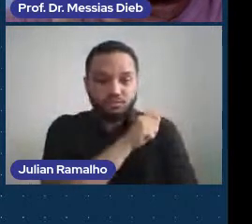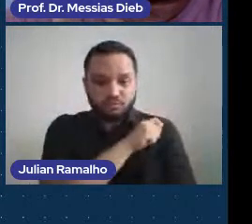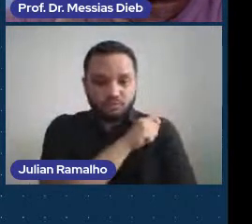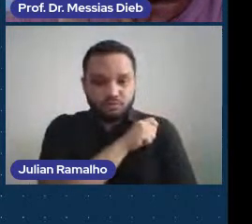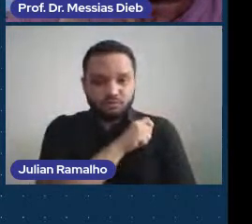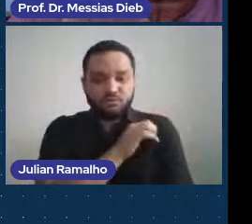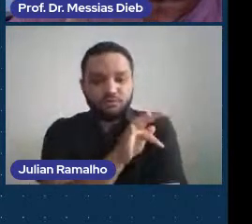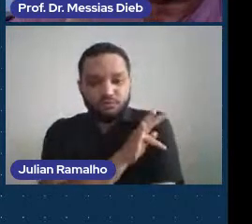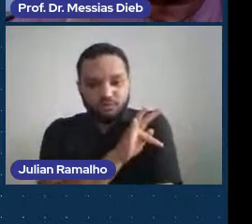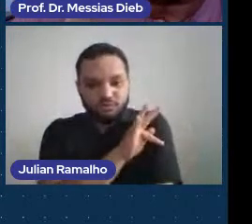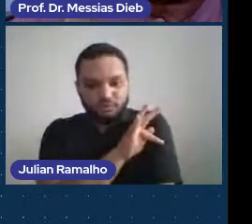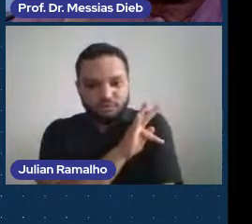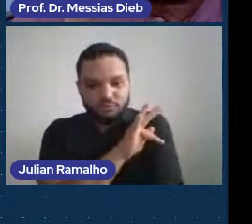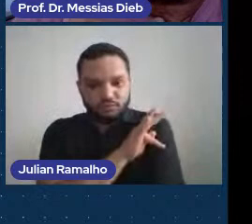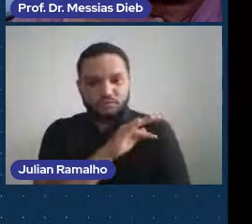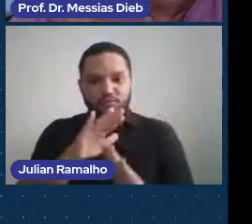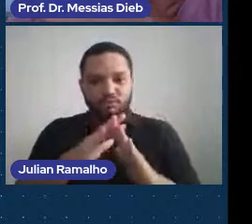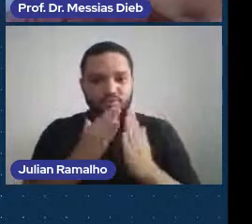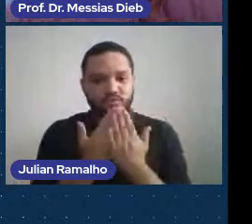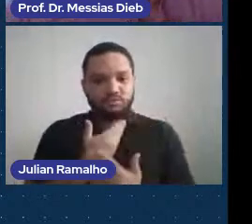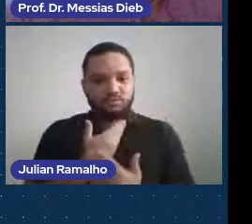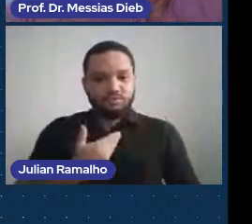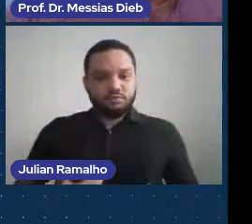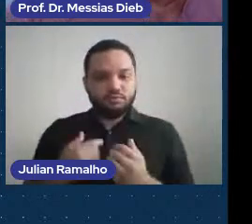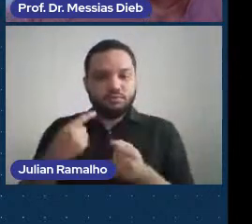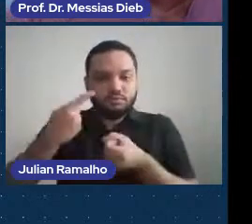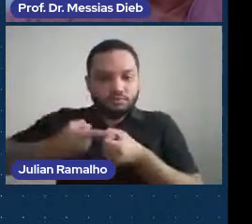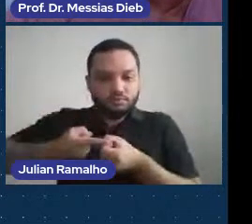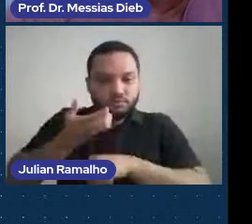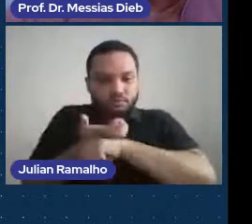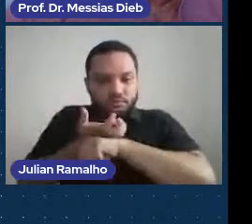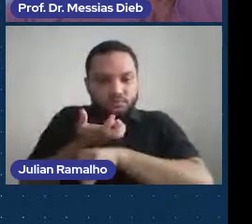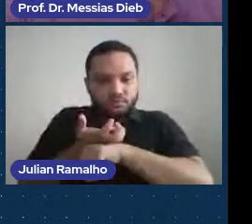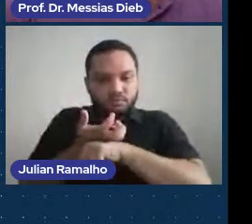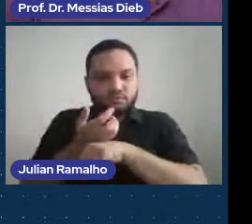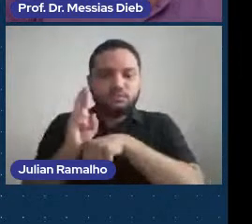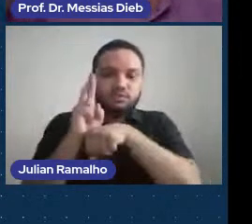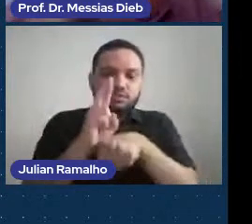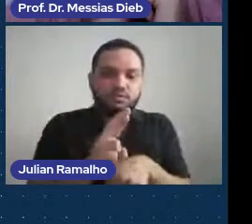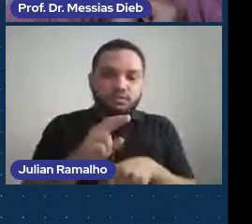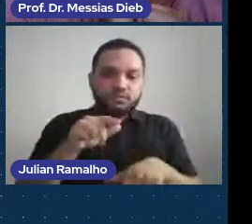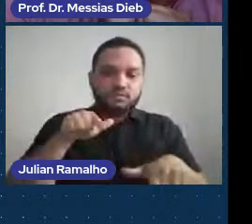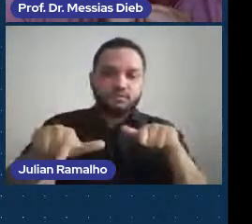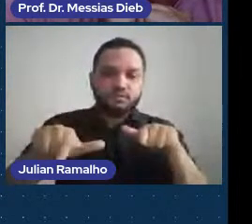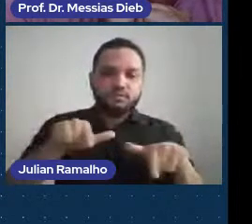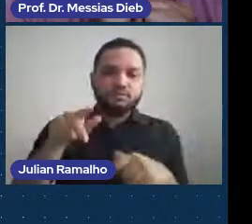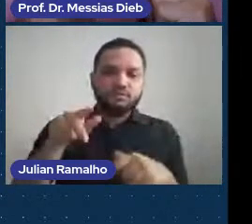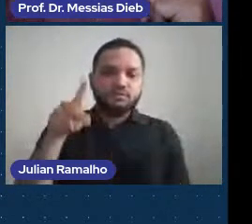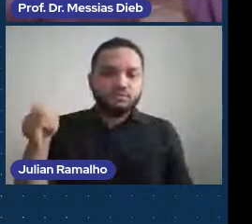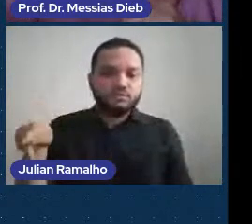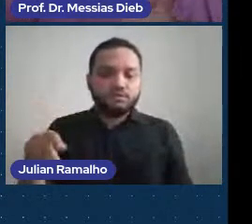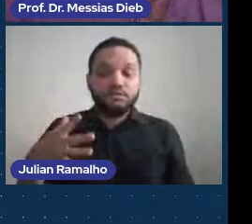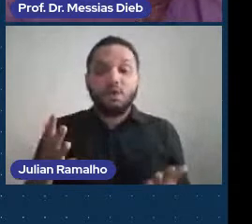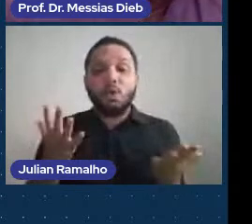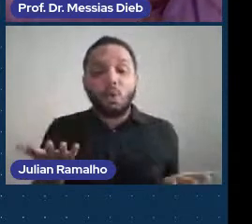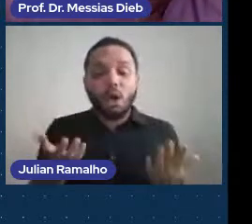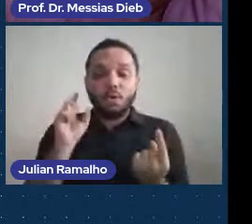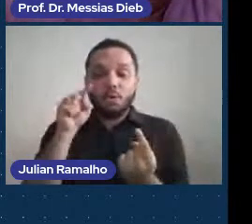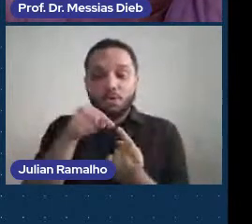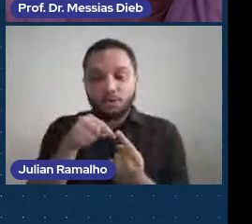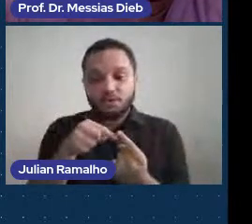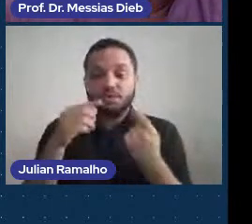ensino fundamental das escolas públicas da sede Aracati representam o trabalho dos professores, qual será o meu objetivo? Analisar